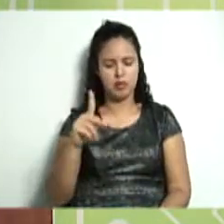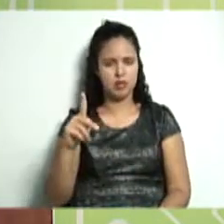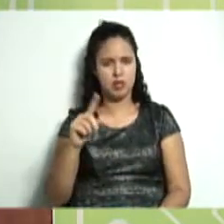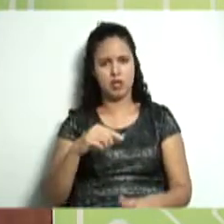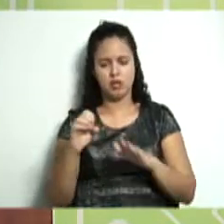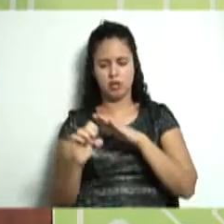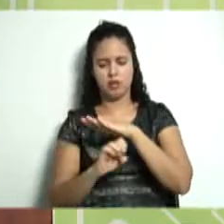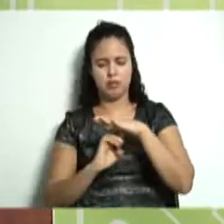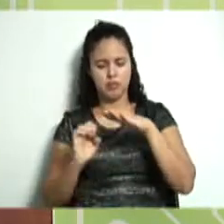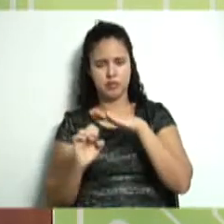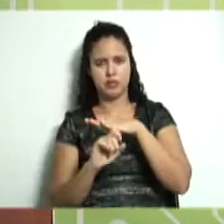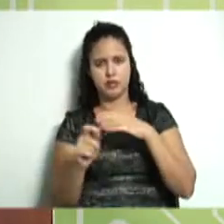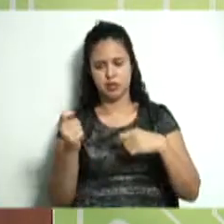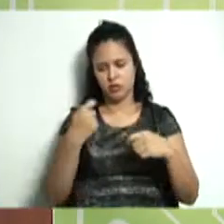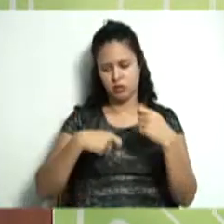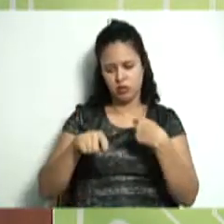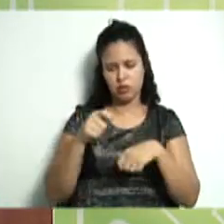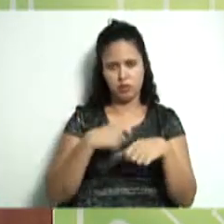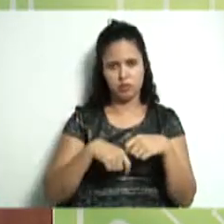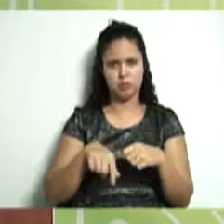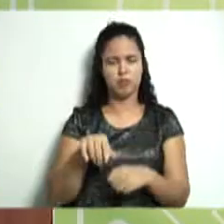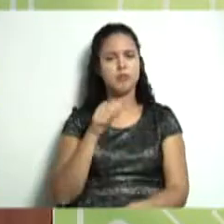empresa econômica e não lucrativa.